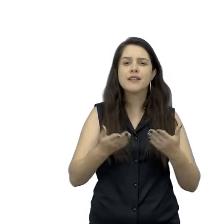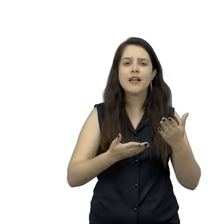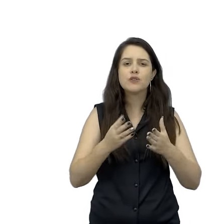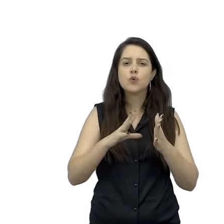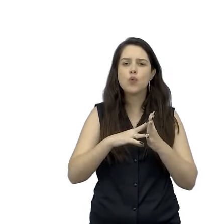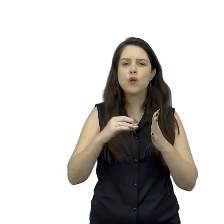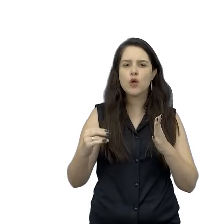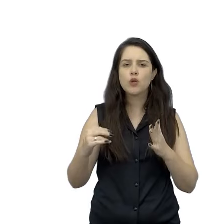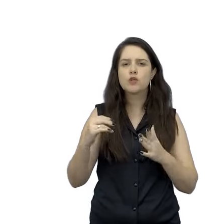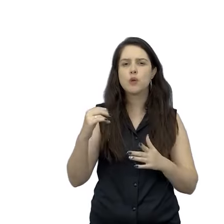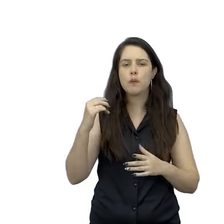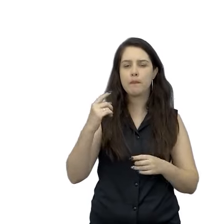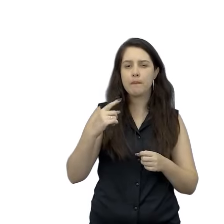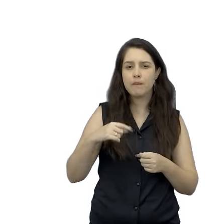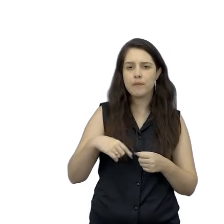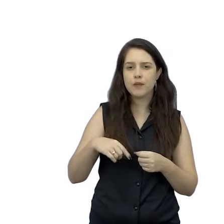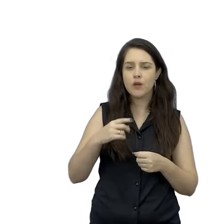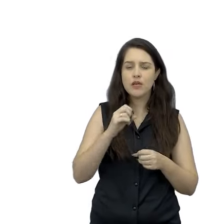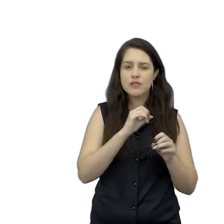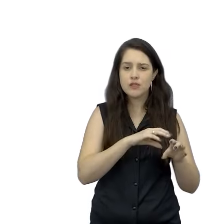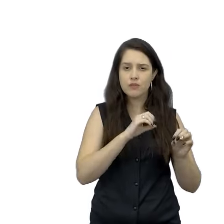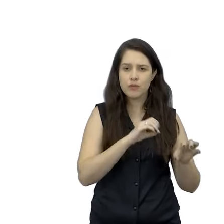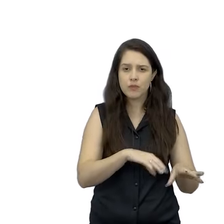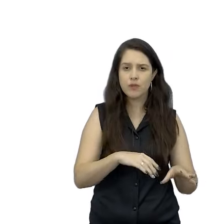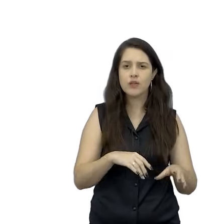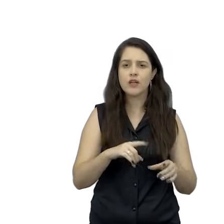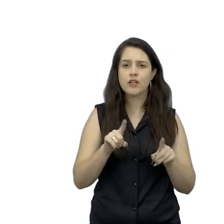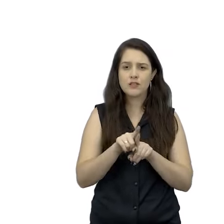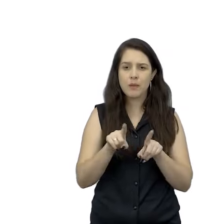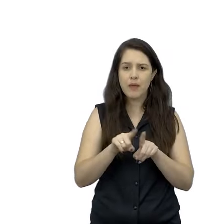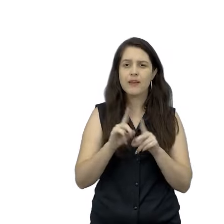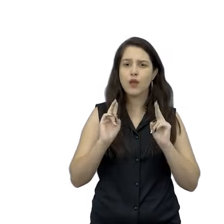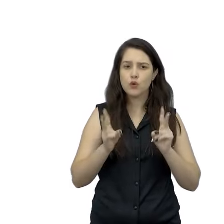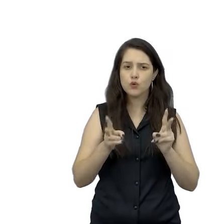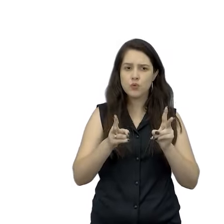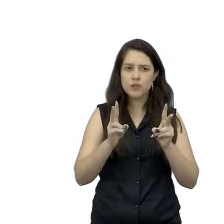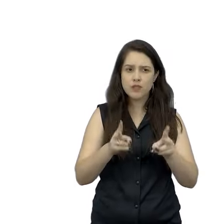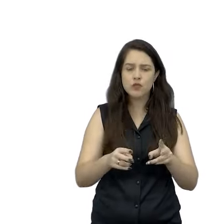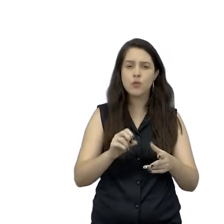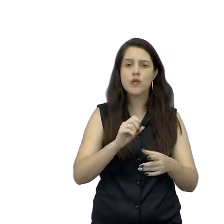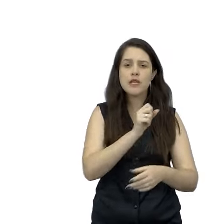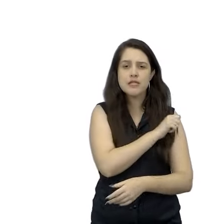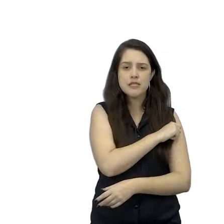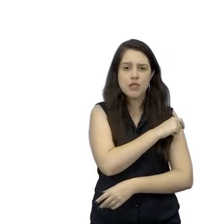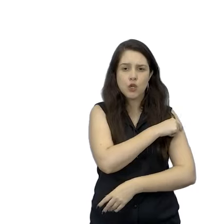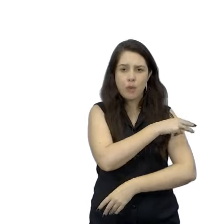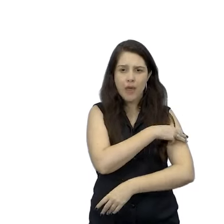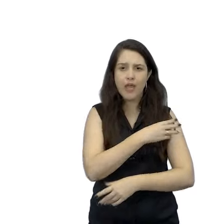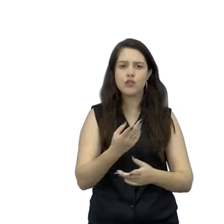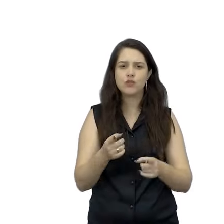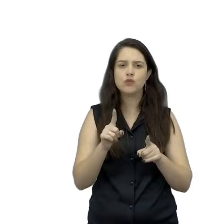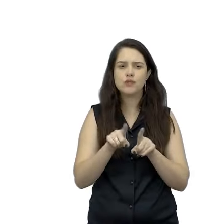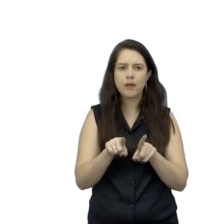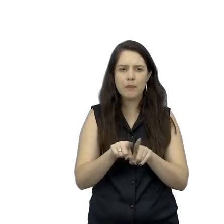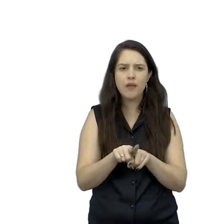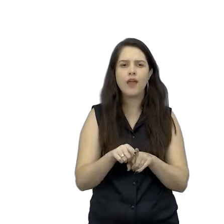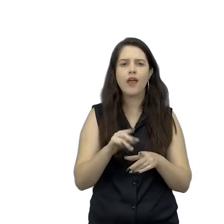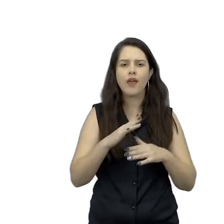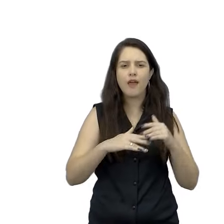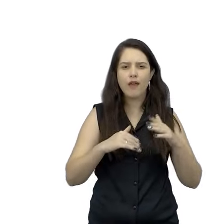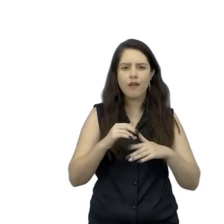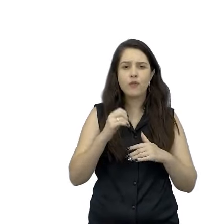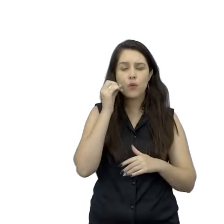currículo paulista, que é no caso do ensino fundamental, que também dá continuidade no ensino médio, porque vai abordar as habilidades e